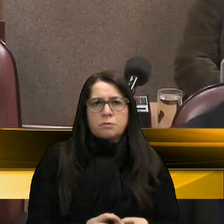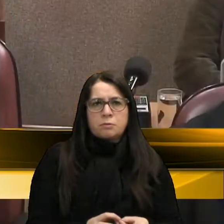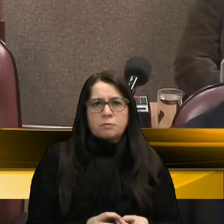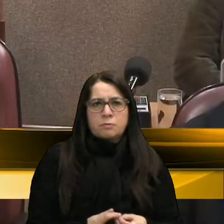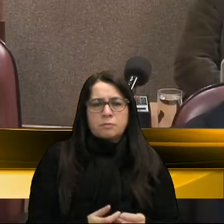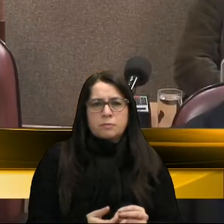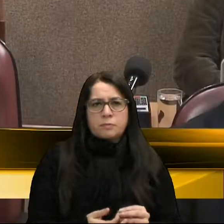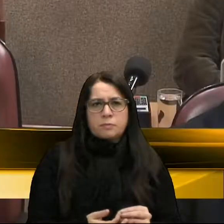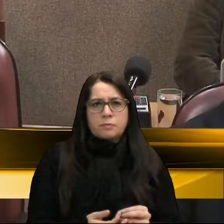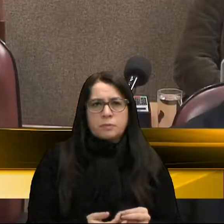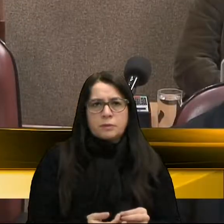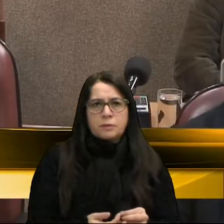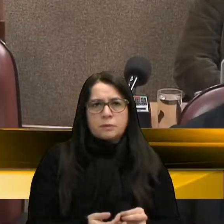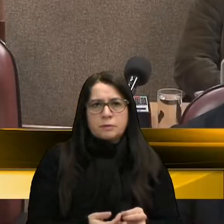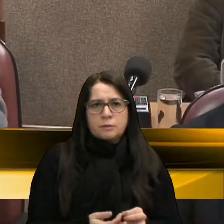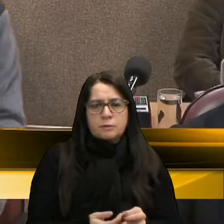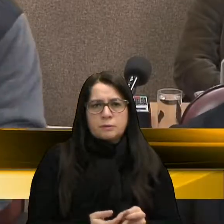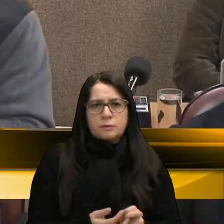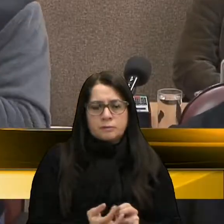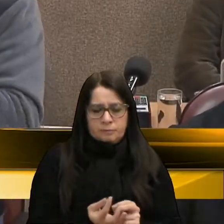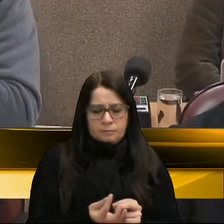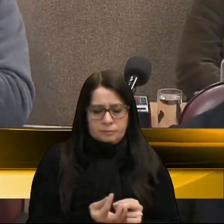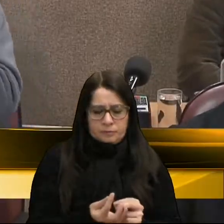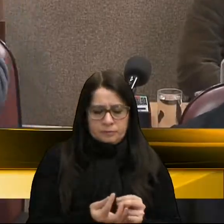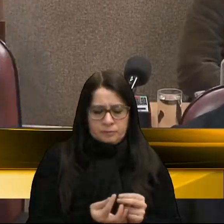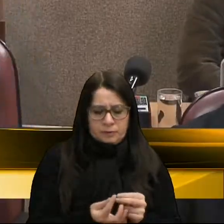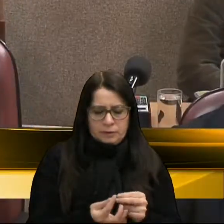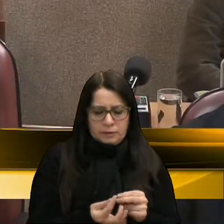O que era mesmo que eu estava falando? Ah, era do projeto, né?